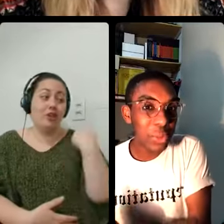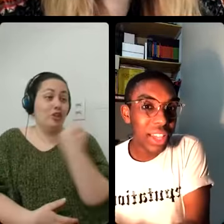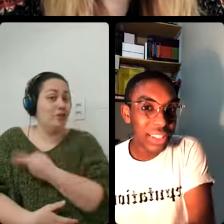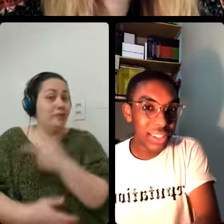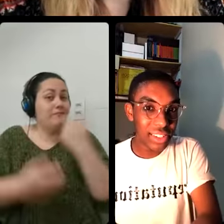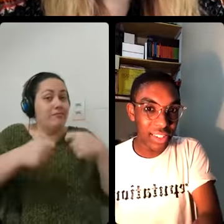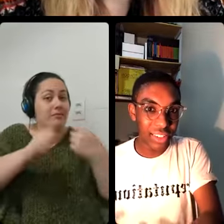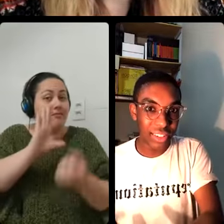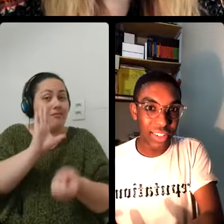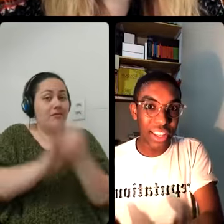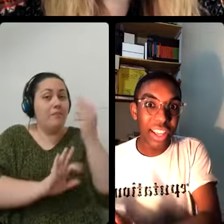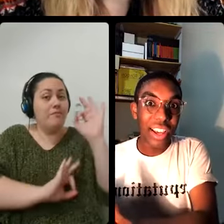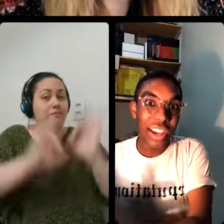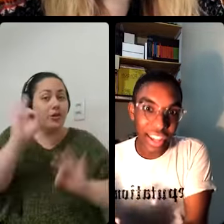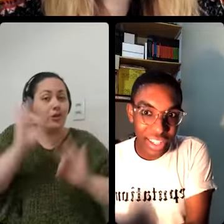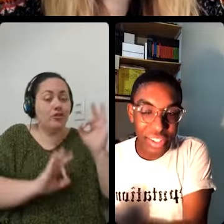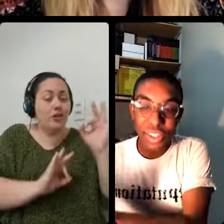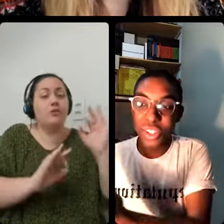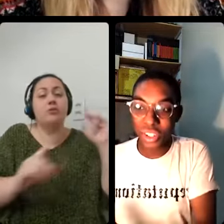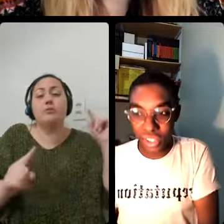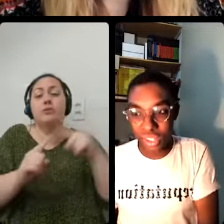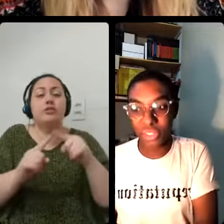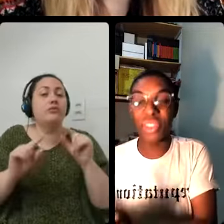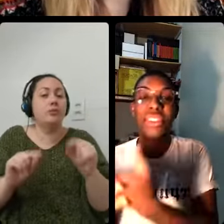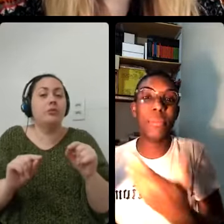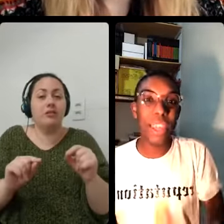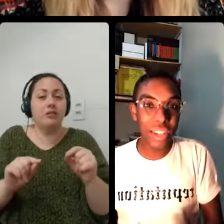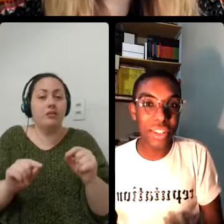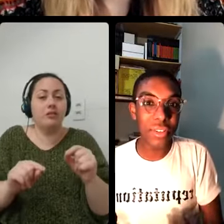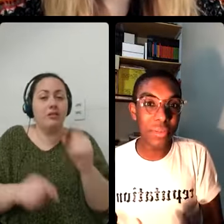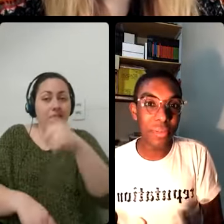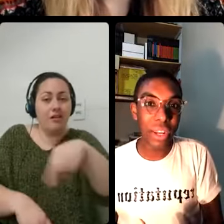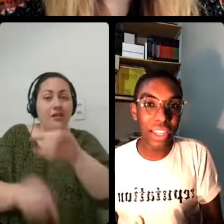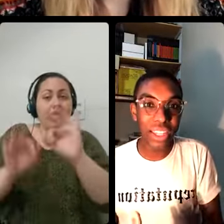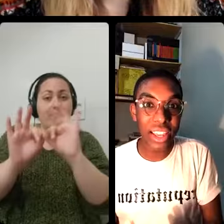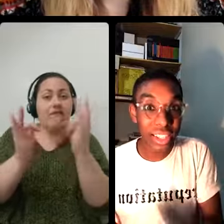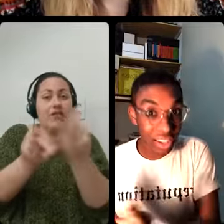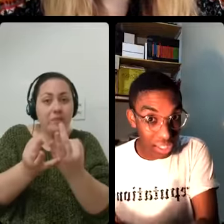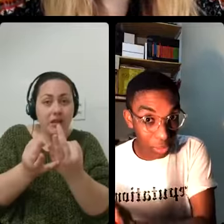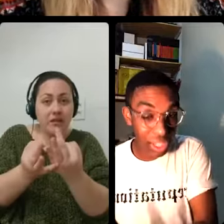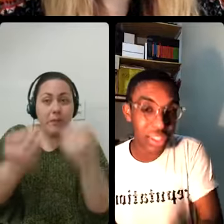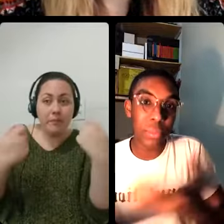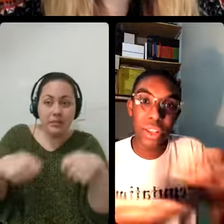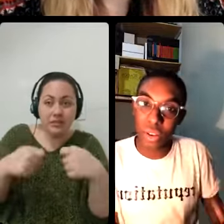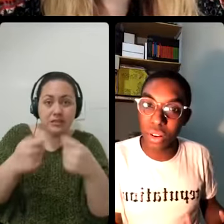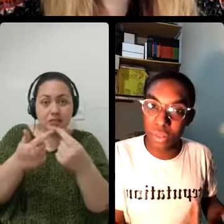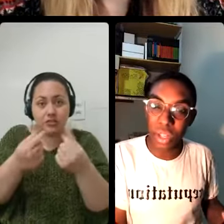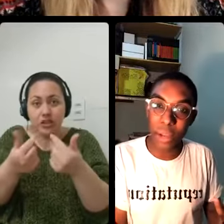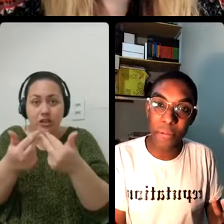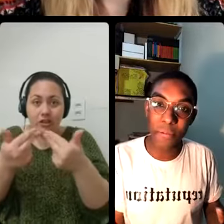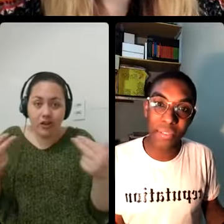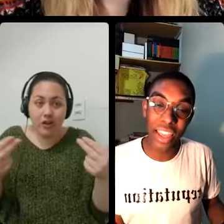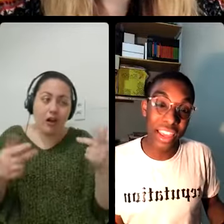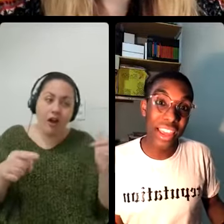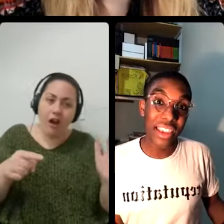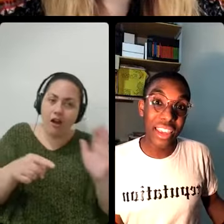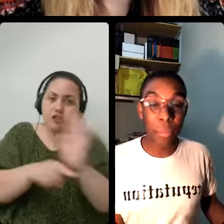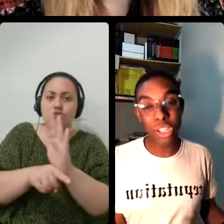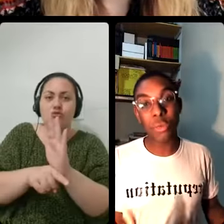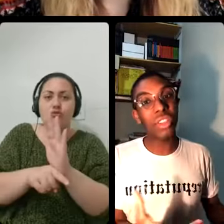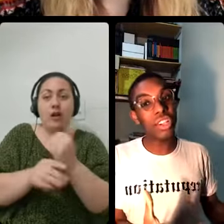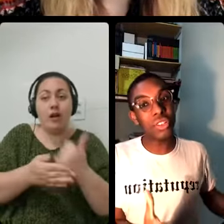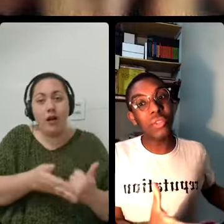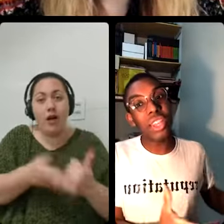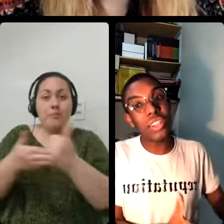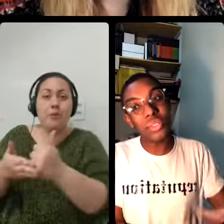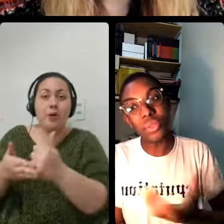famílias pudessem ser assistidas financeiramente para que essa criança pudesse ir para a escola estudar, né? E a partir